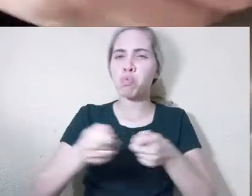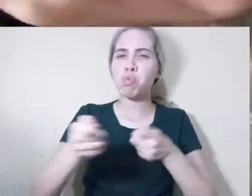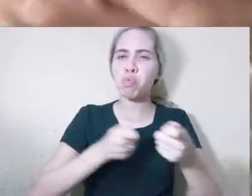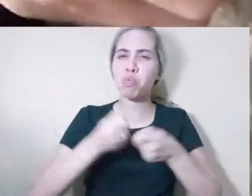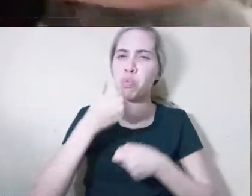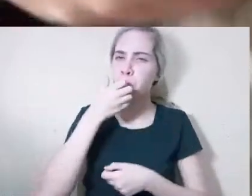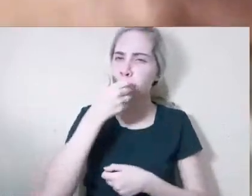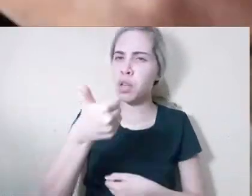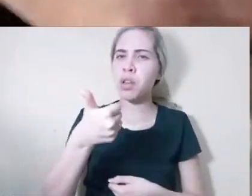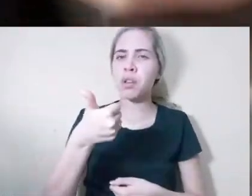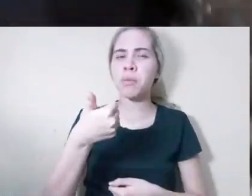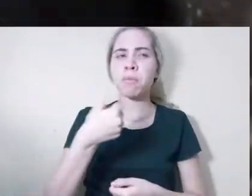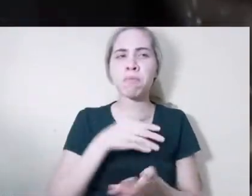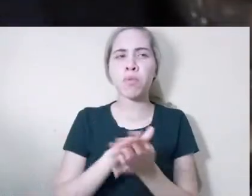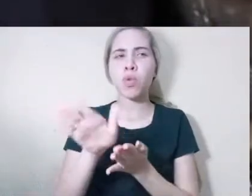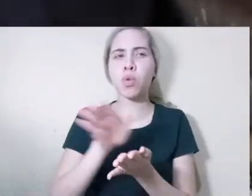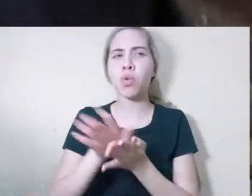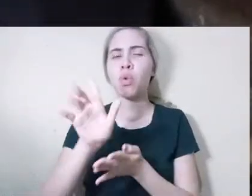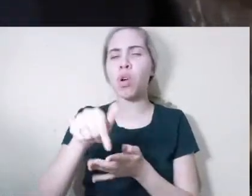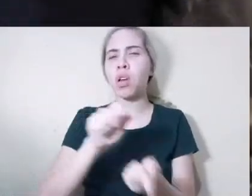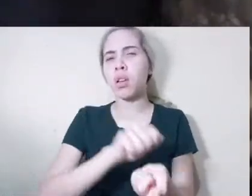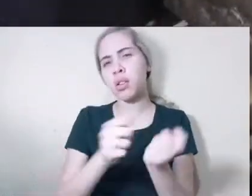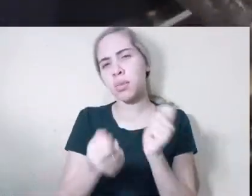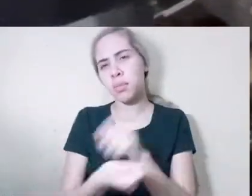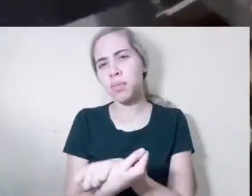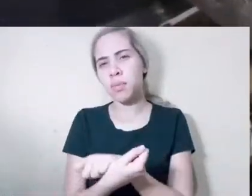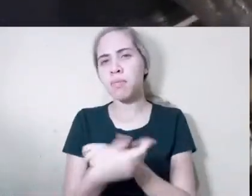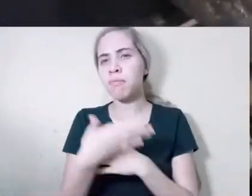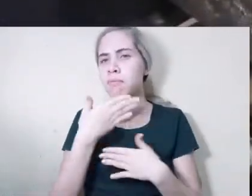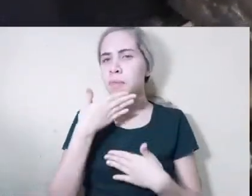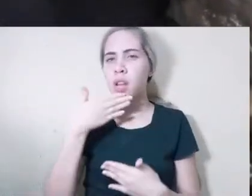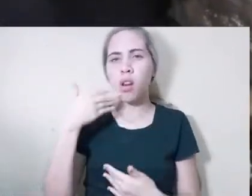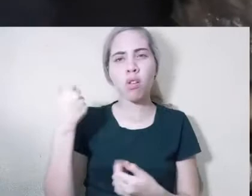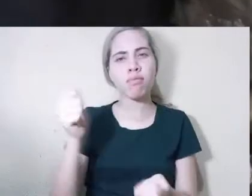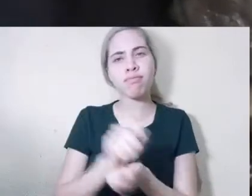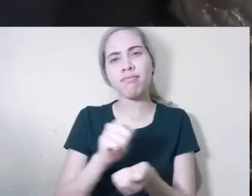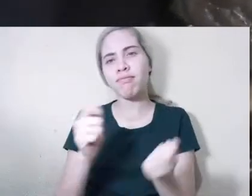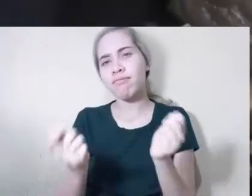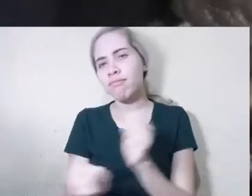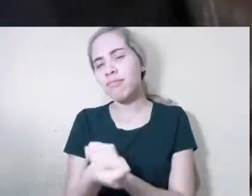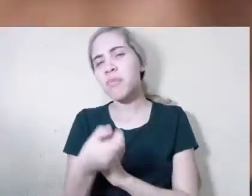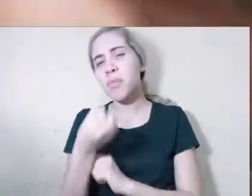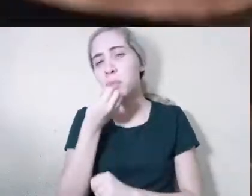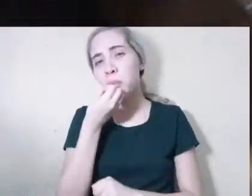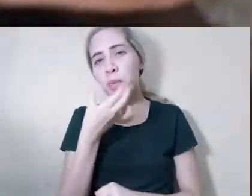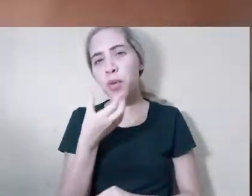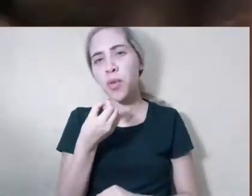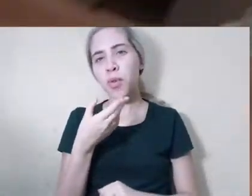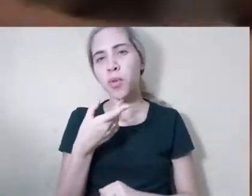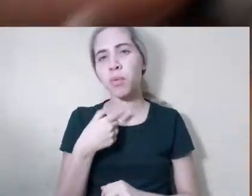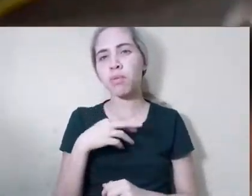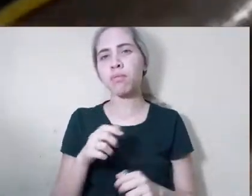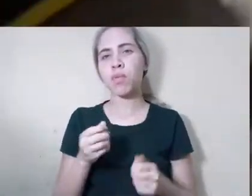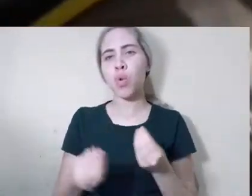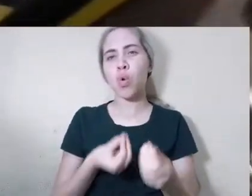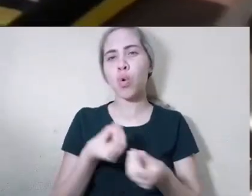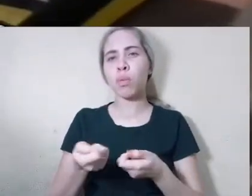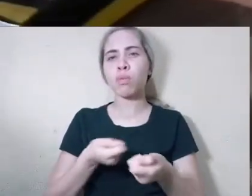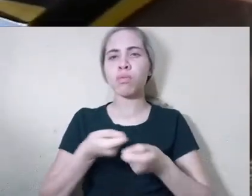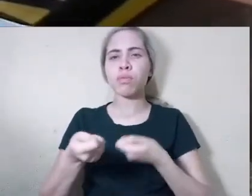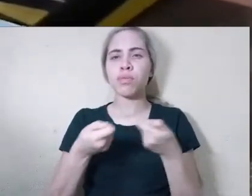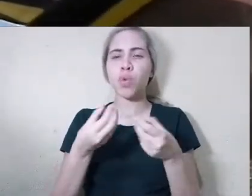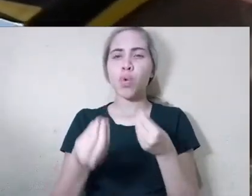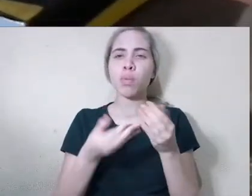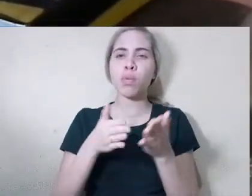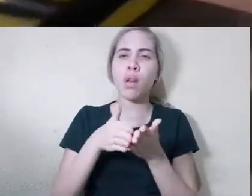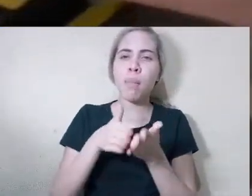Interessante mesmo. Essas adaptações aqui são as melhores, né? E aí você regula, vocês viram? Ele regulou a abertura aqui,